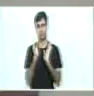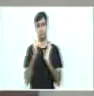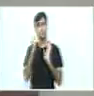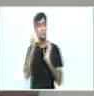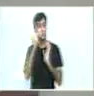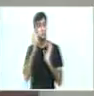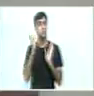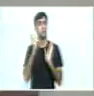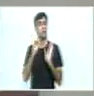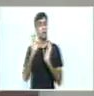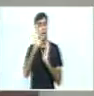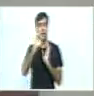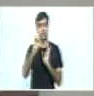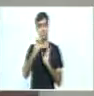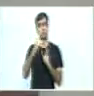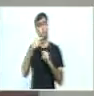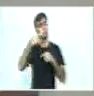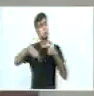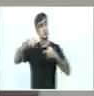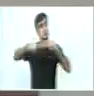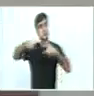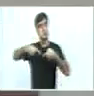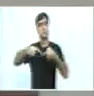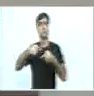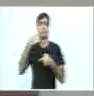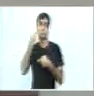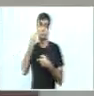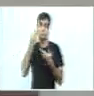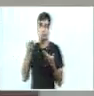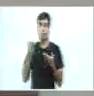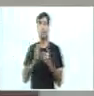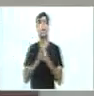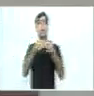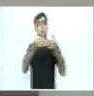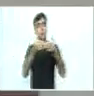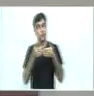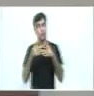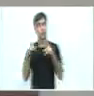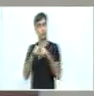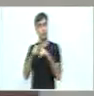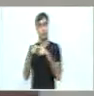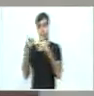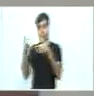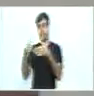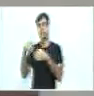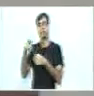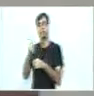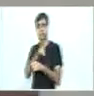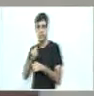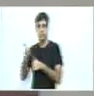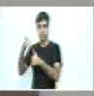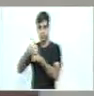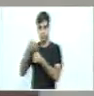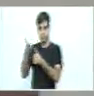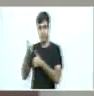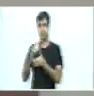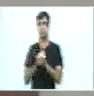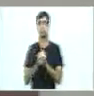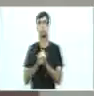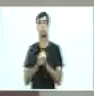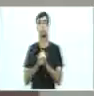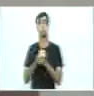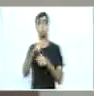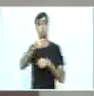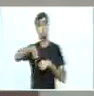seja discutido e aprovado por essa casa. Peço, vereador Meiquilo, senhor presidente, só para finalizar,